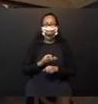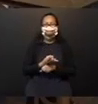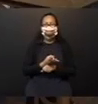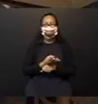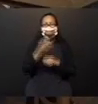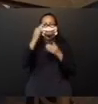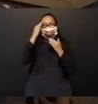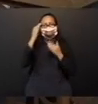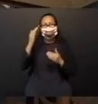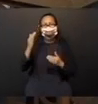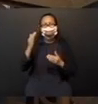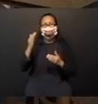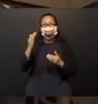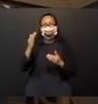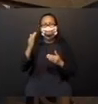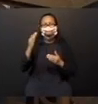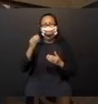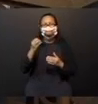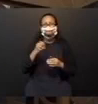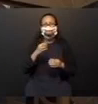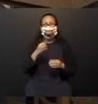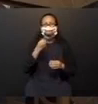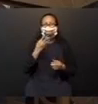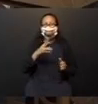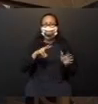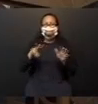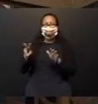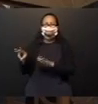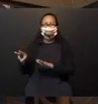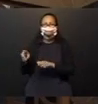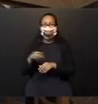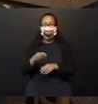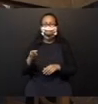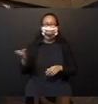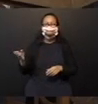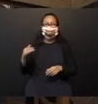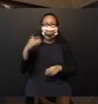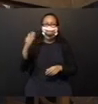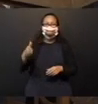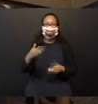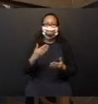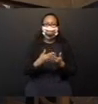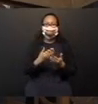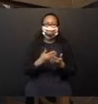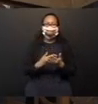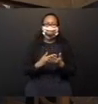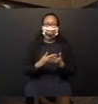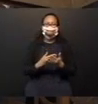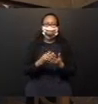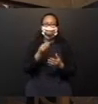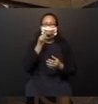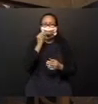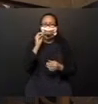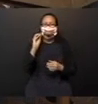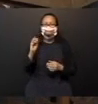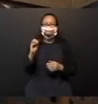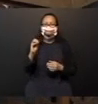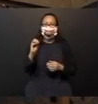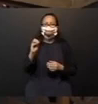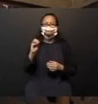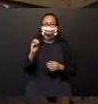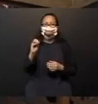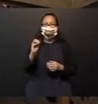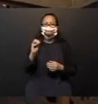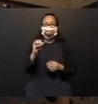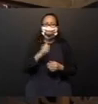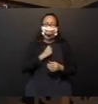Muito obrigada, uma ótima semana para vocês e até a próxima aula. Um grande beijo para vocês, a gente está